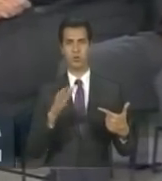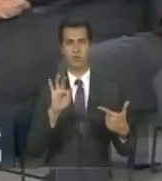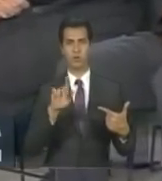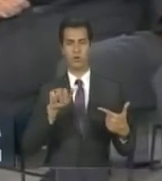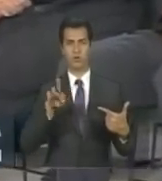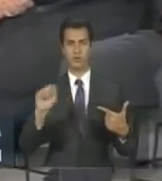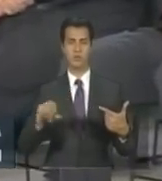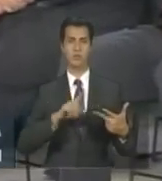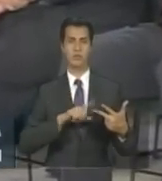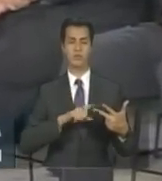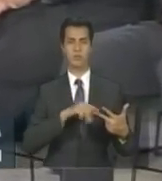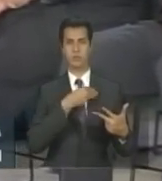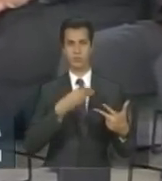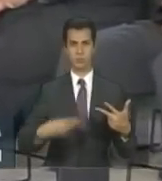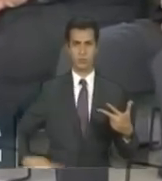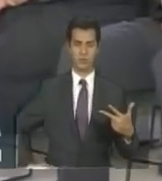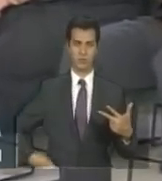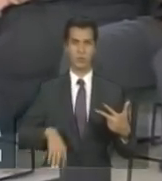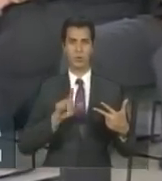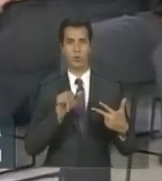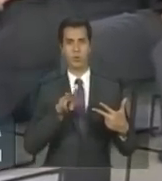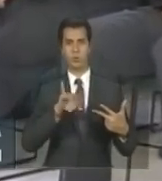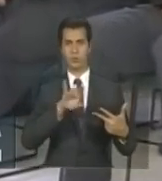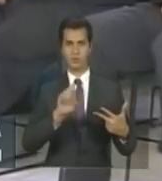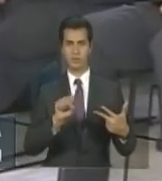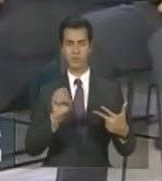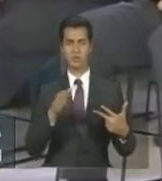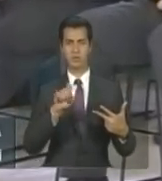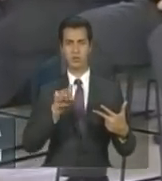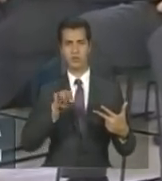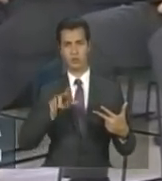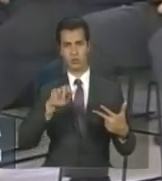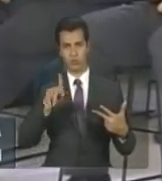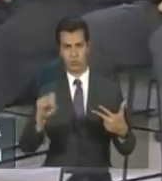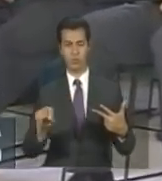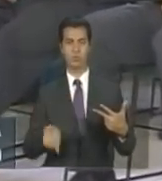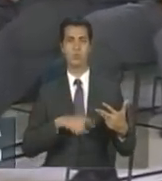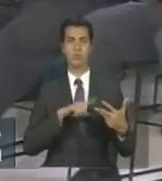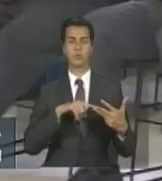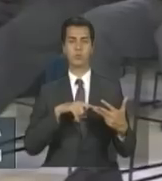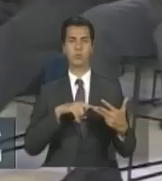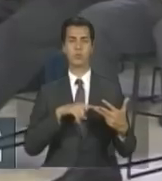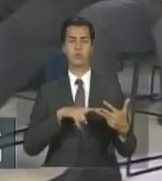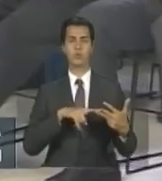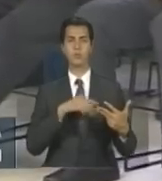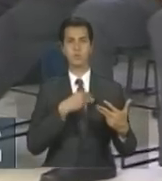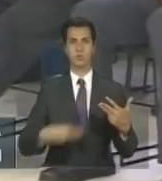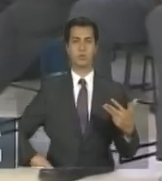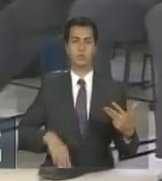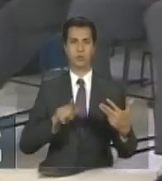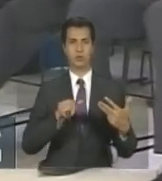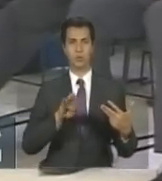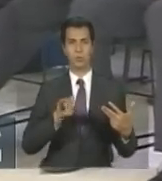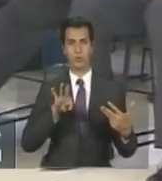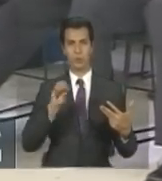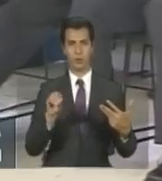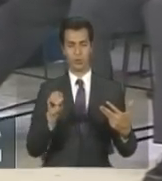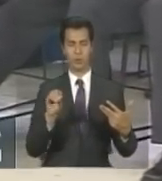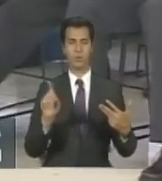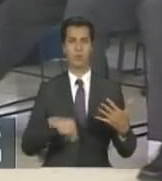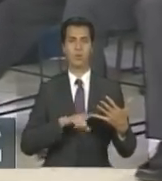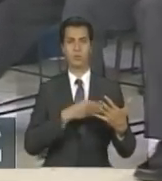Desenvolvimento Agrário, ministro Luiz Sérgio, da Pesca, Gilberto Carvalho, da Secretaria-Geral,